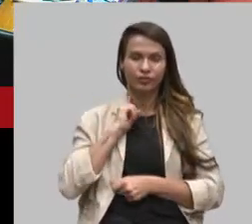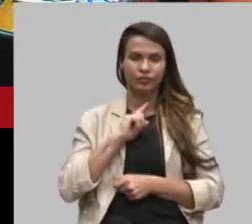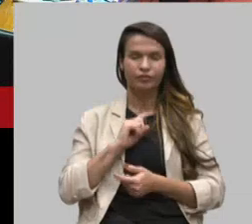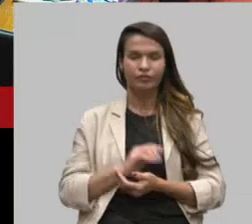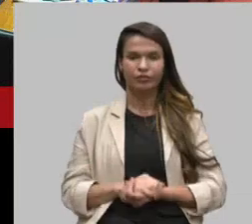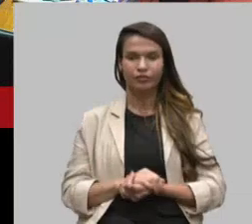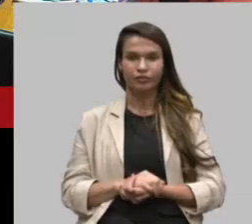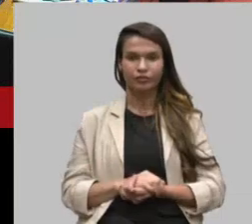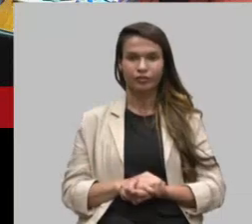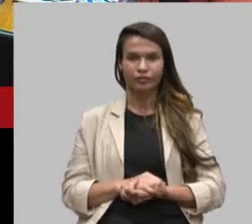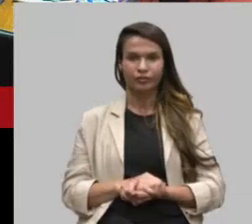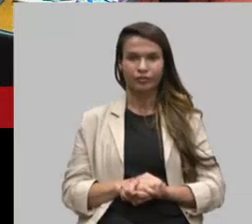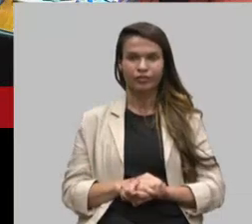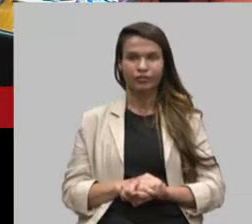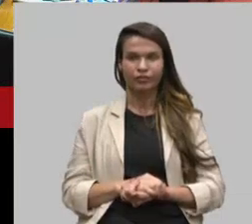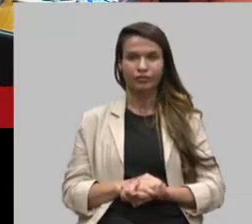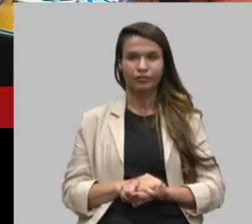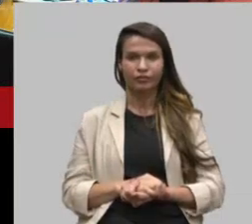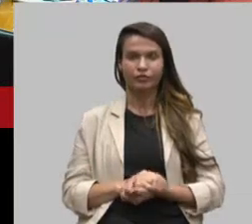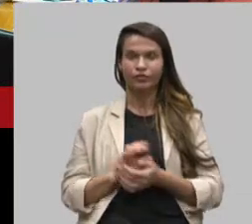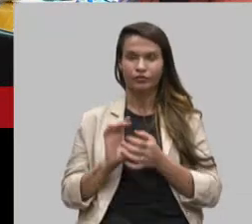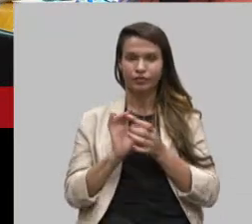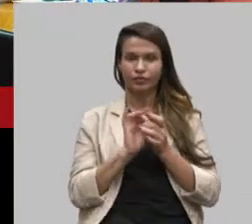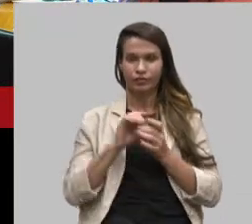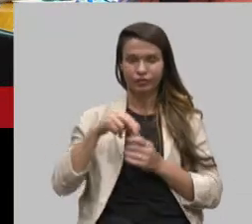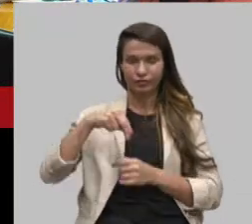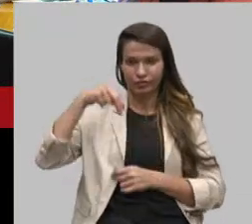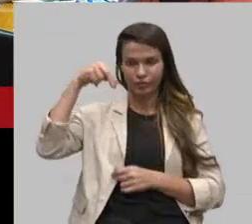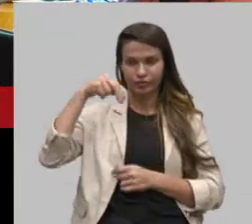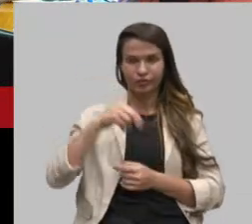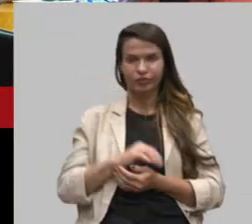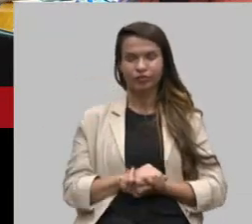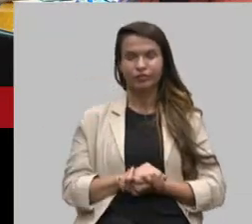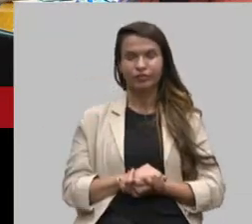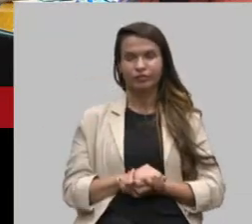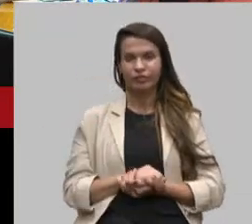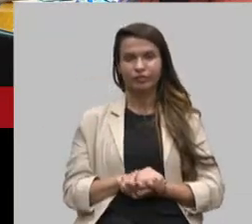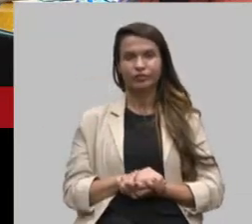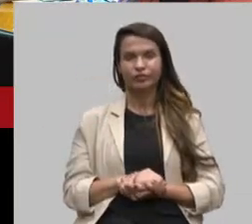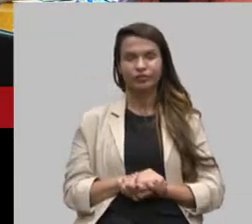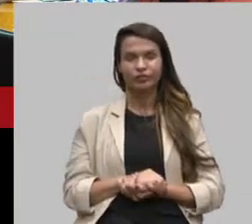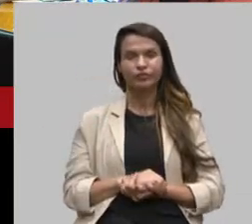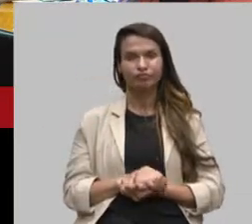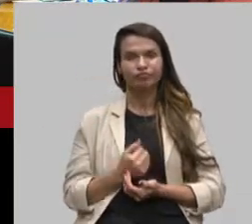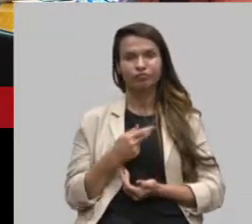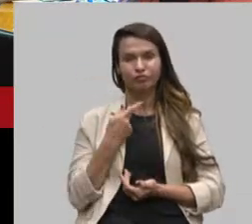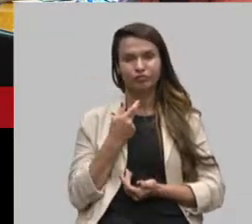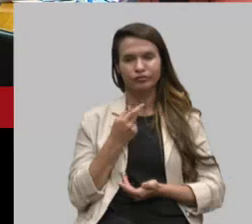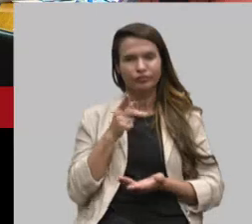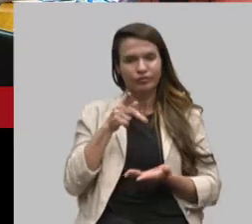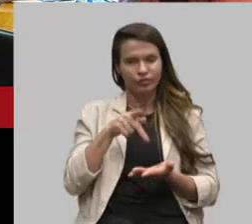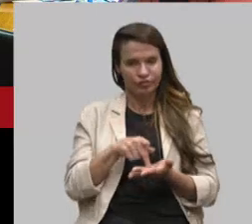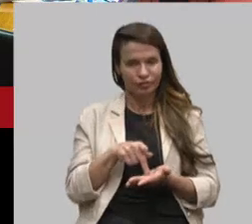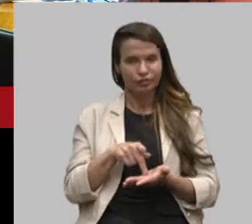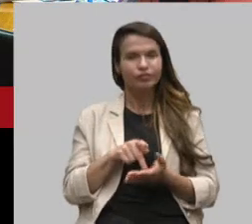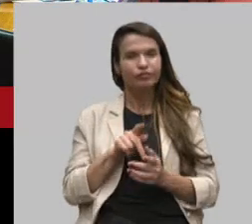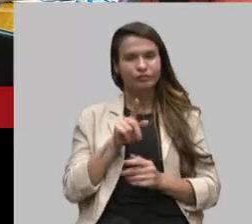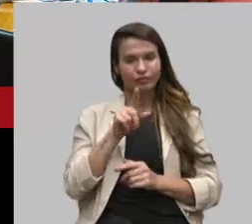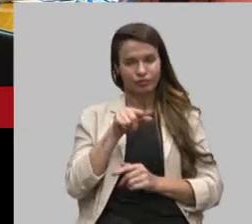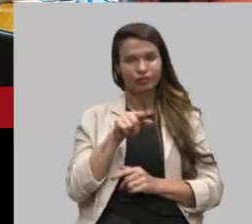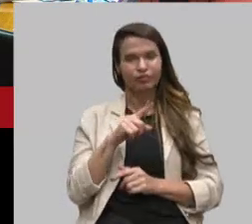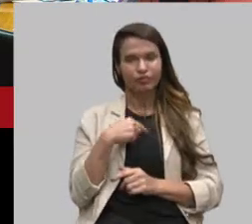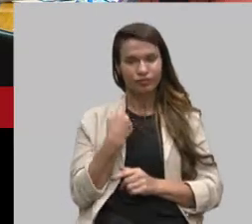eh da União Norte e gente eu vou ser bem sincera com vocês uma coisa é uma coisa que a gente